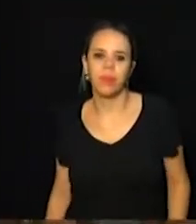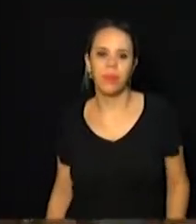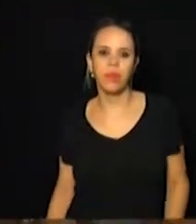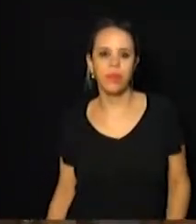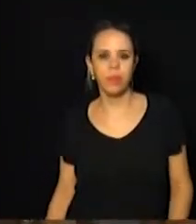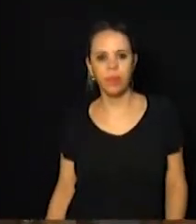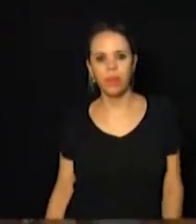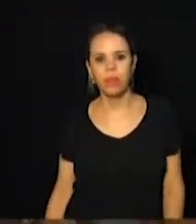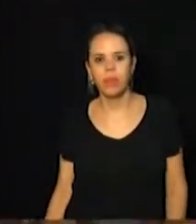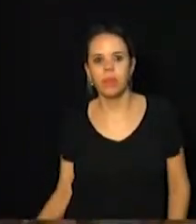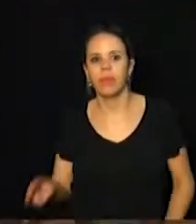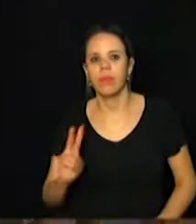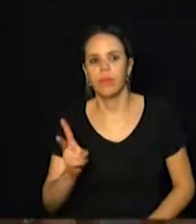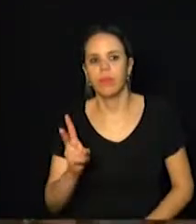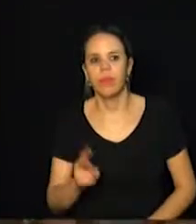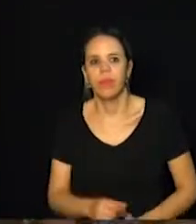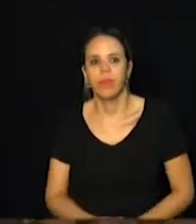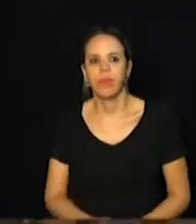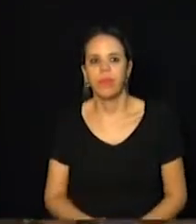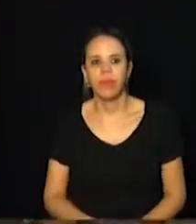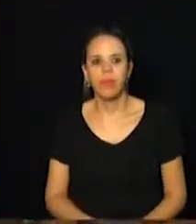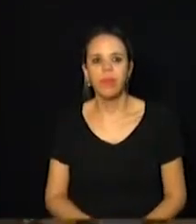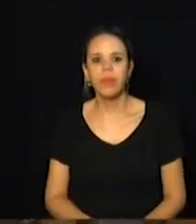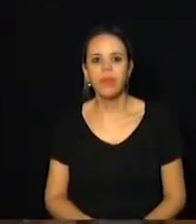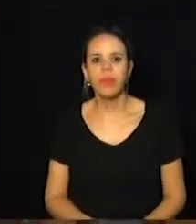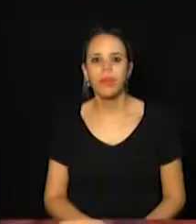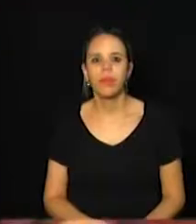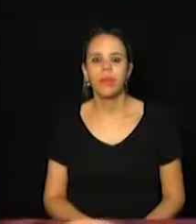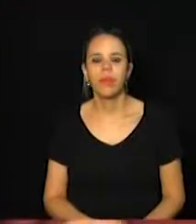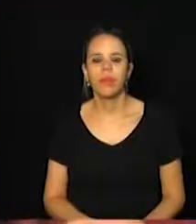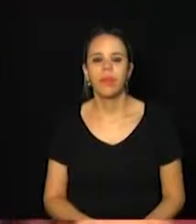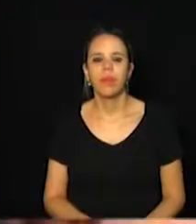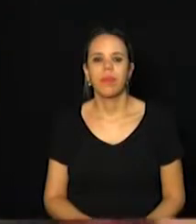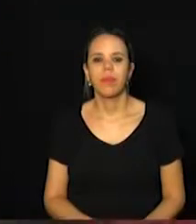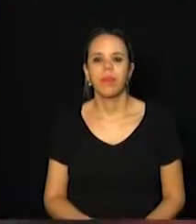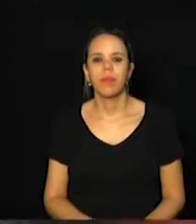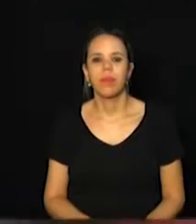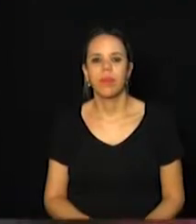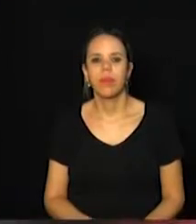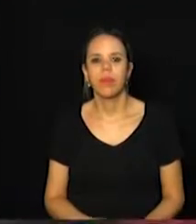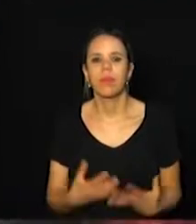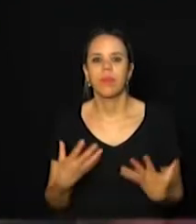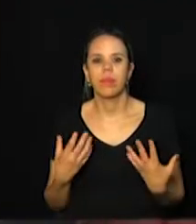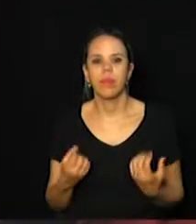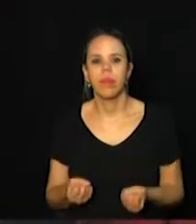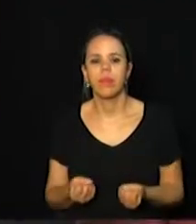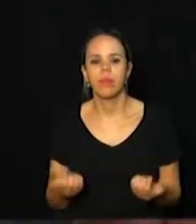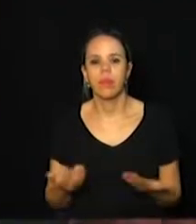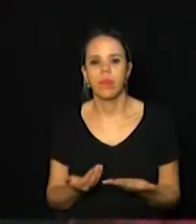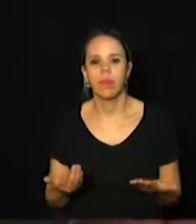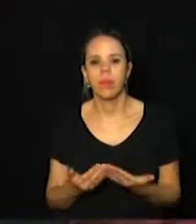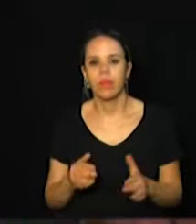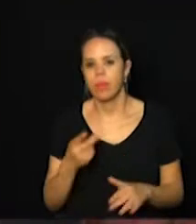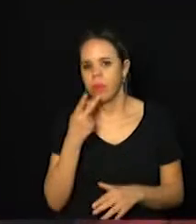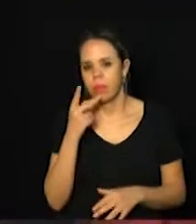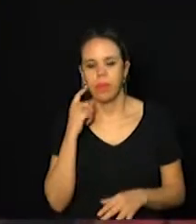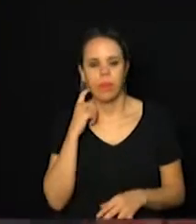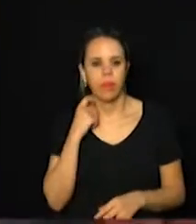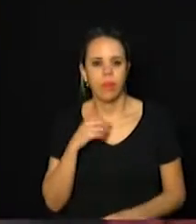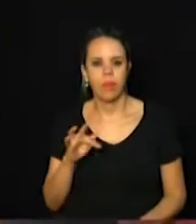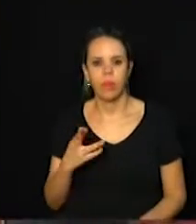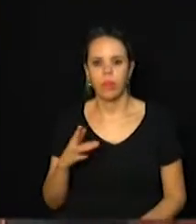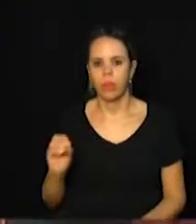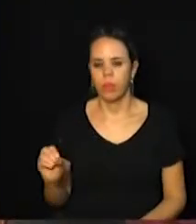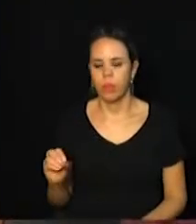é muito bem dando continuidade e Vamos agora abrir a fala para o senhor